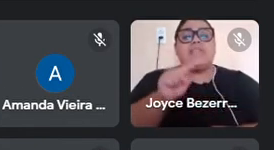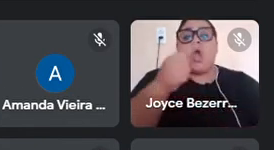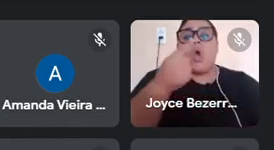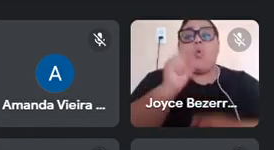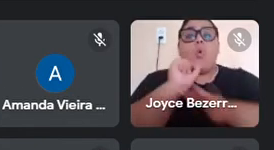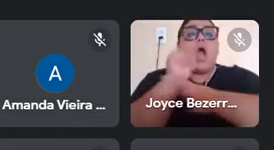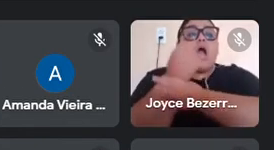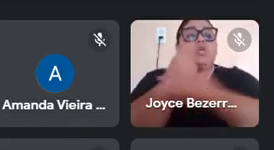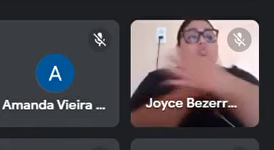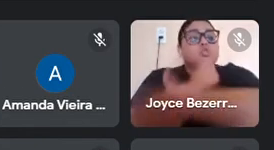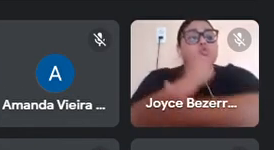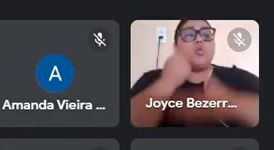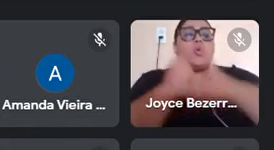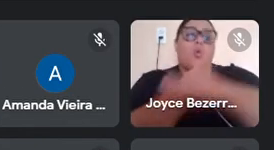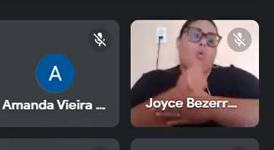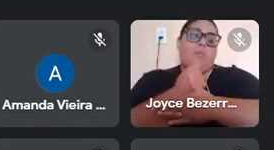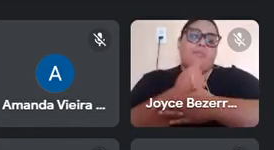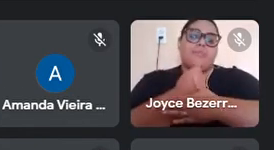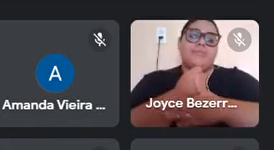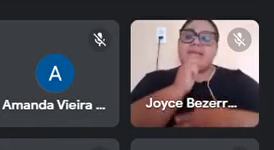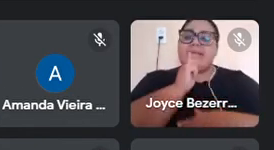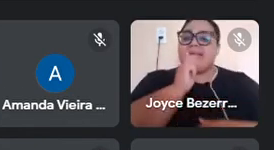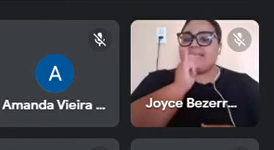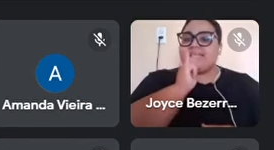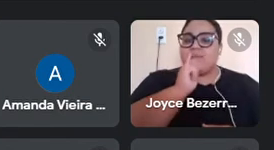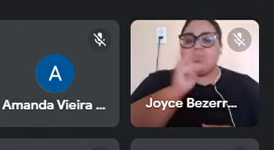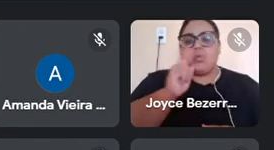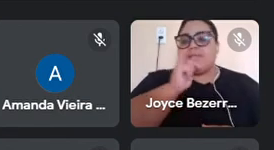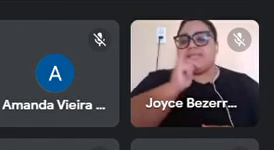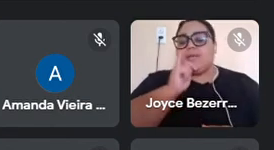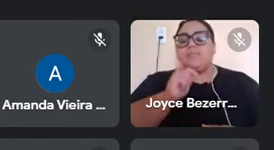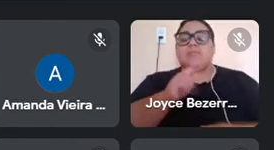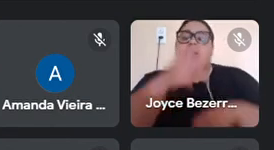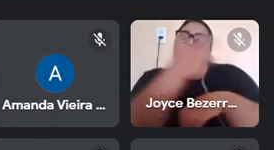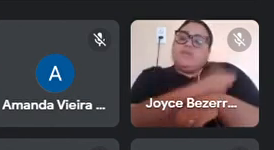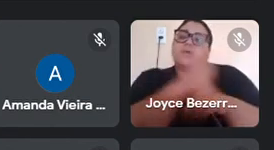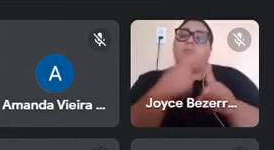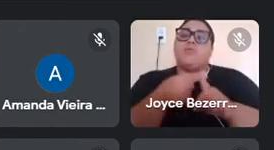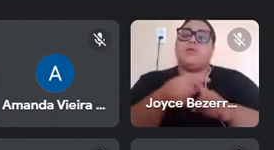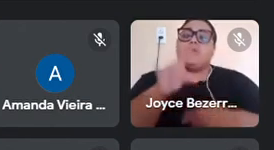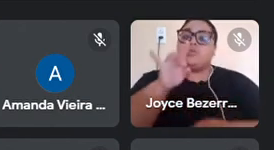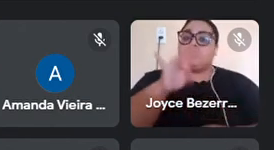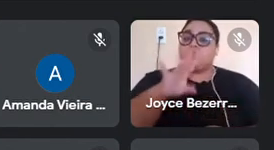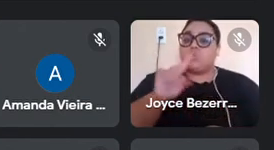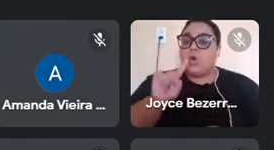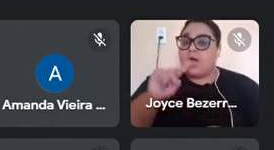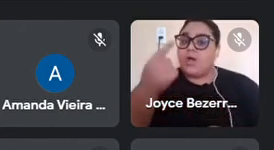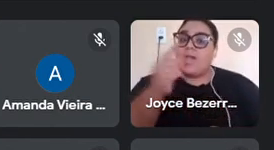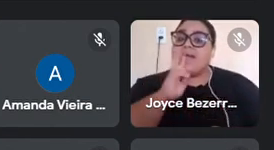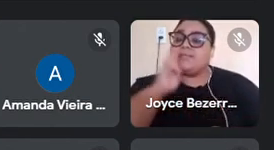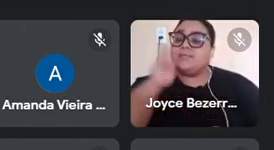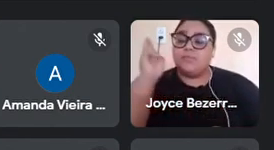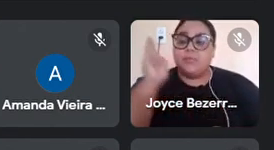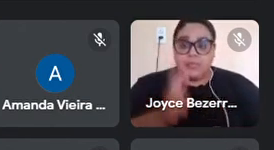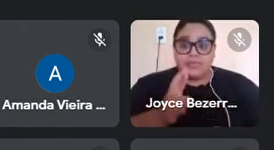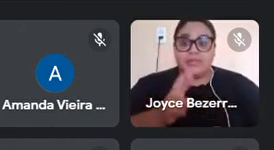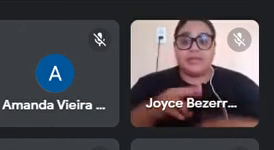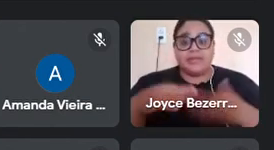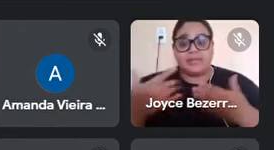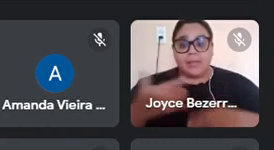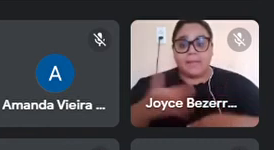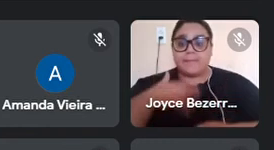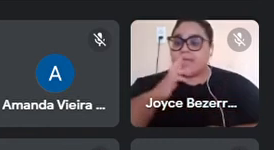30 macromoléculas. Não é o caso desse tipo de vacina, porque eu só vou responder a uma macromolécula. Então, a minha resposta ela